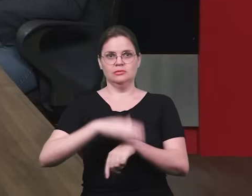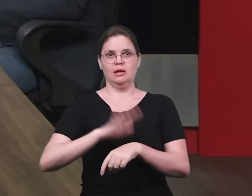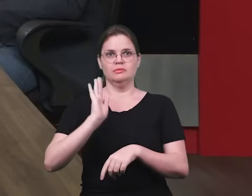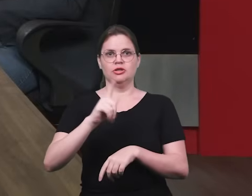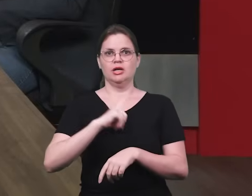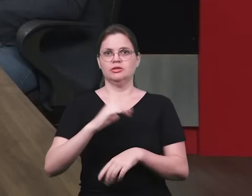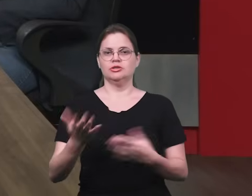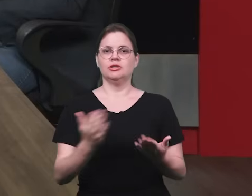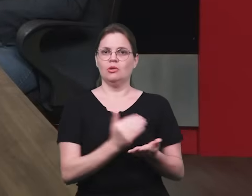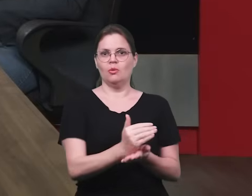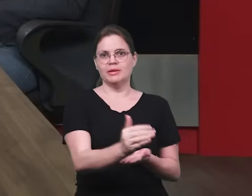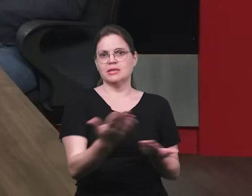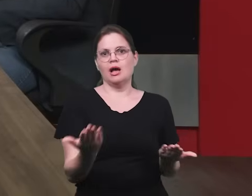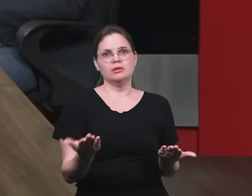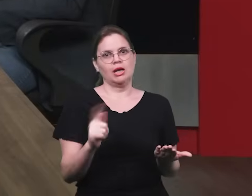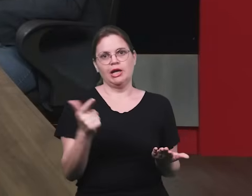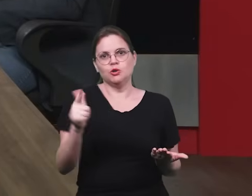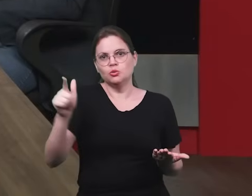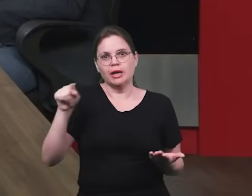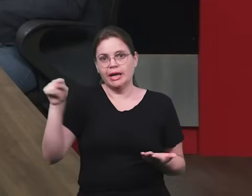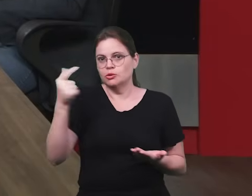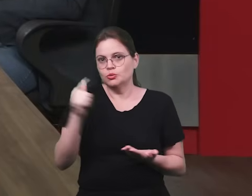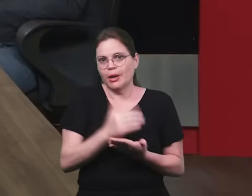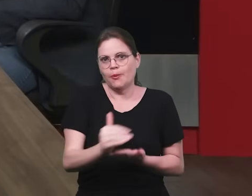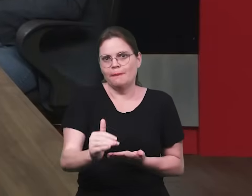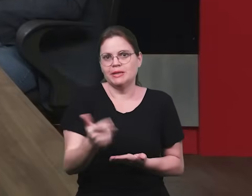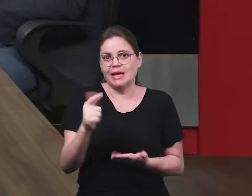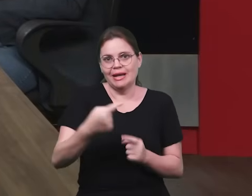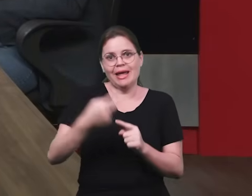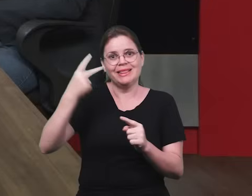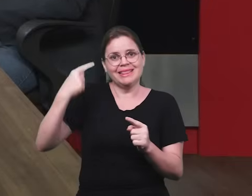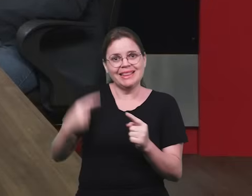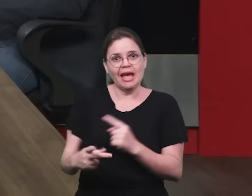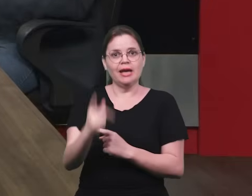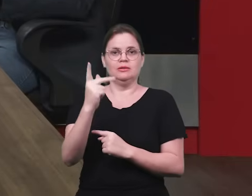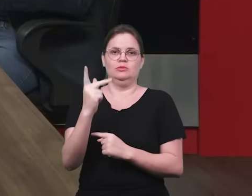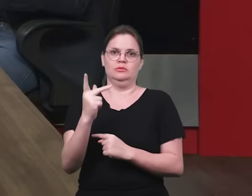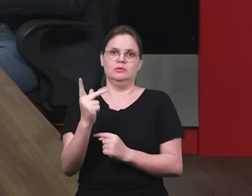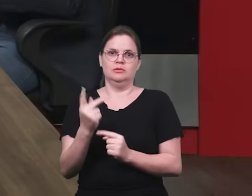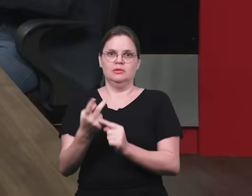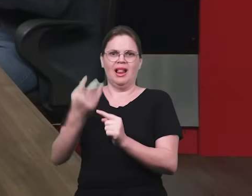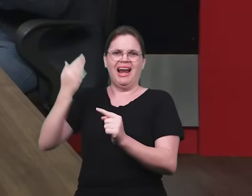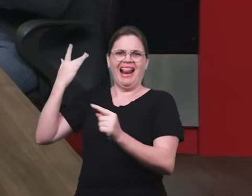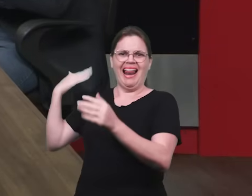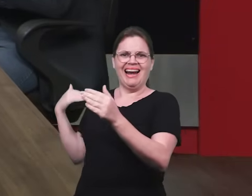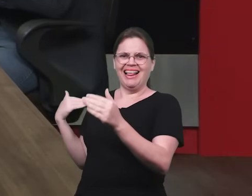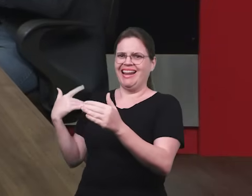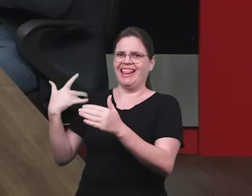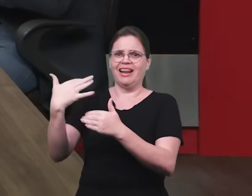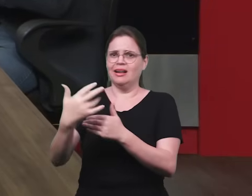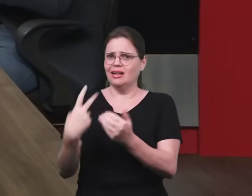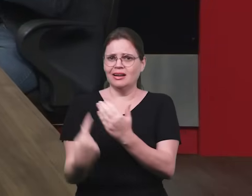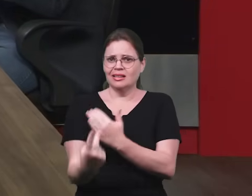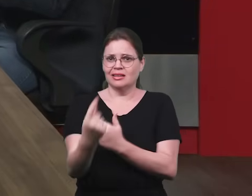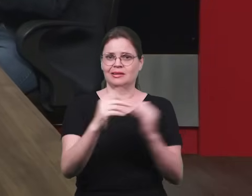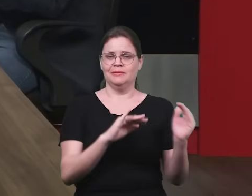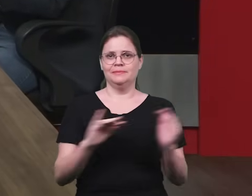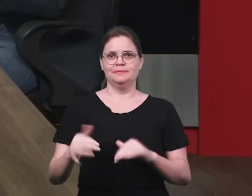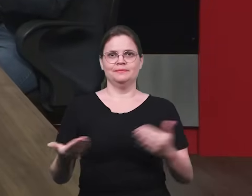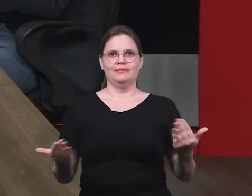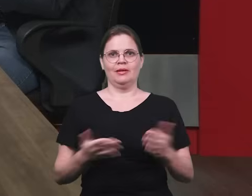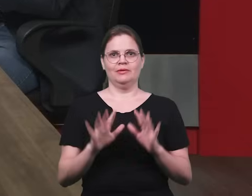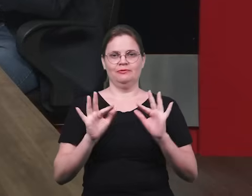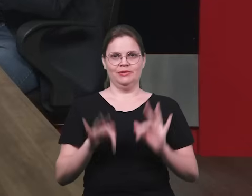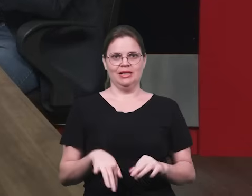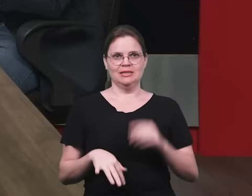teria o início. De existir. Em algum momento. Portanto, teria um final, né? Exato. Bom, olha, nós não chegamos ainda na metade do que